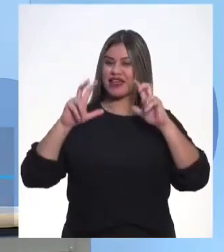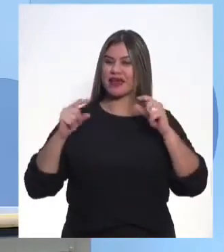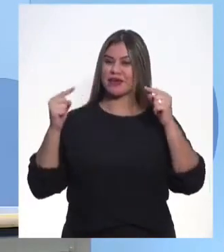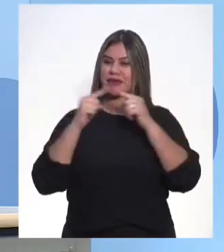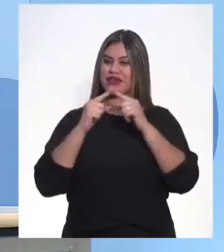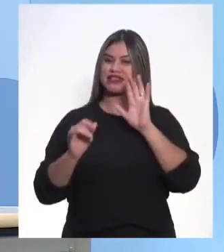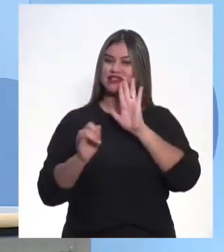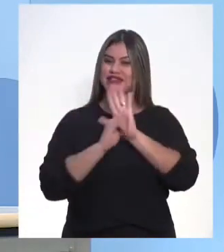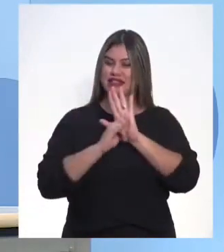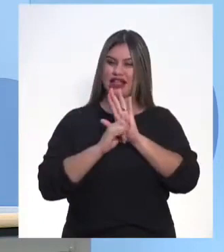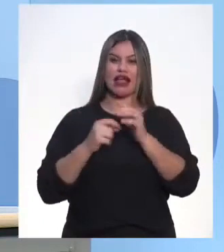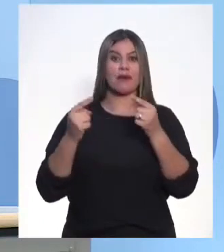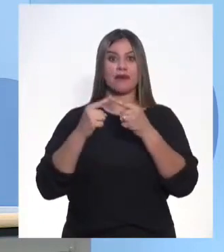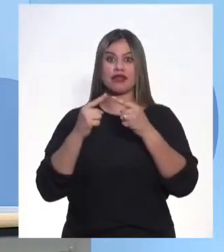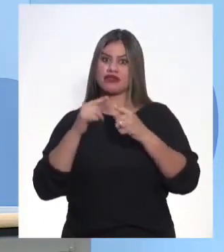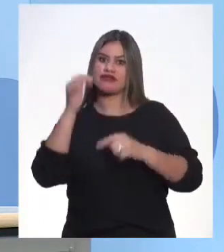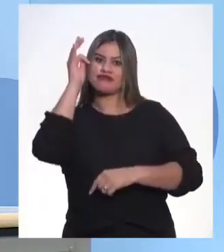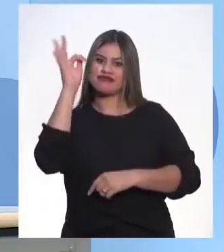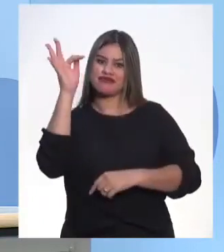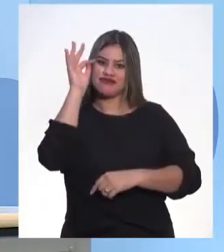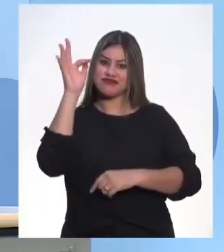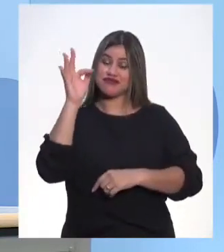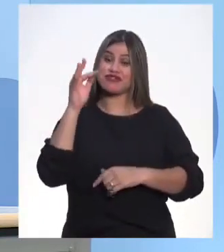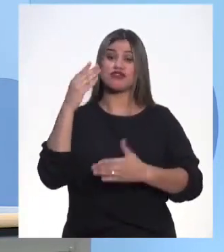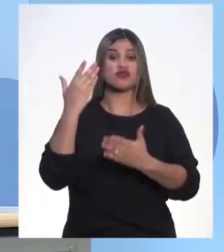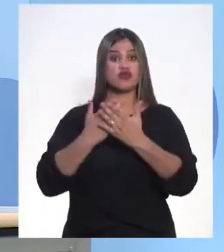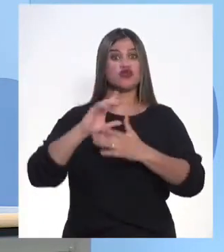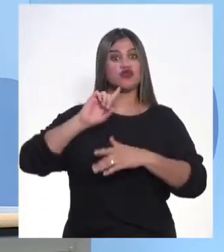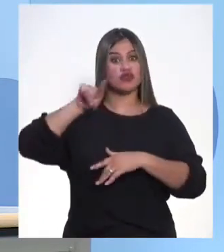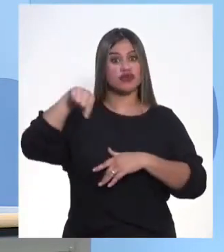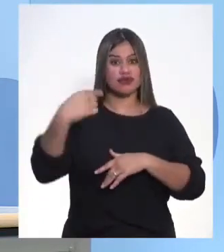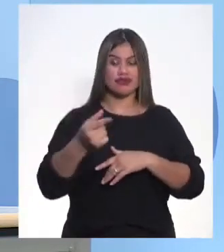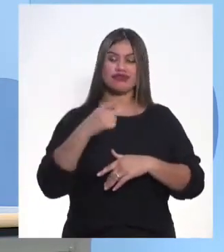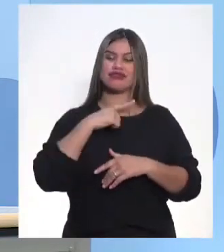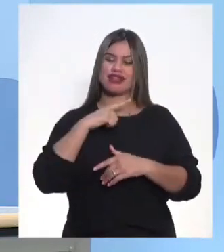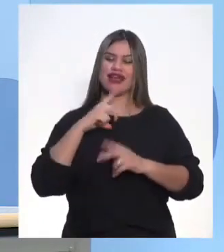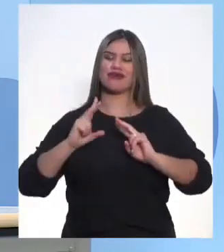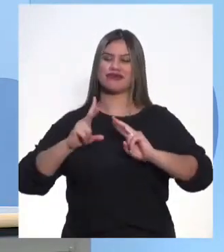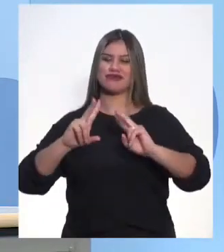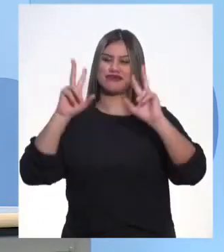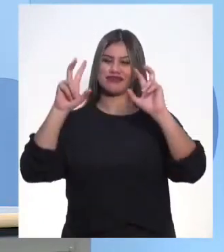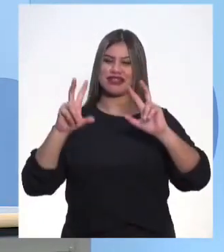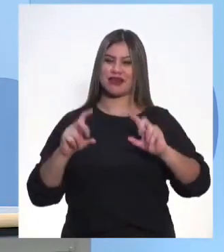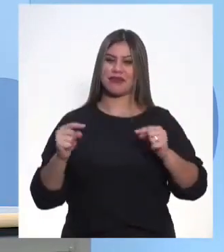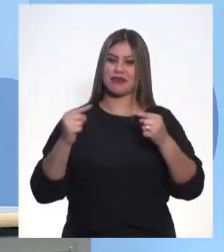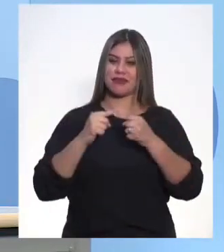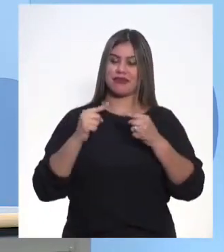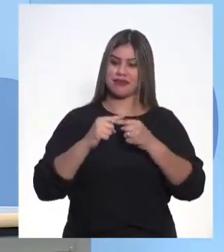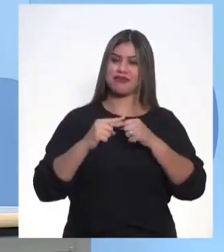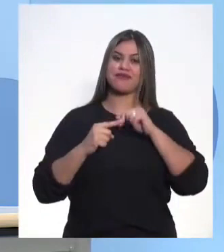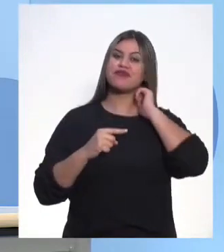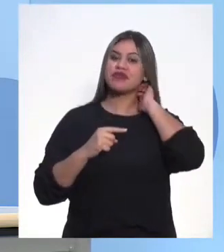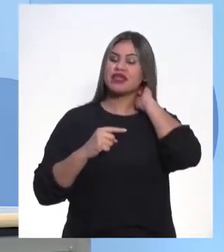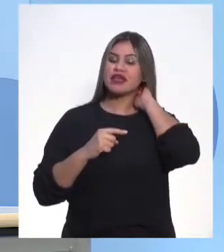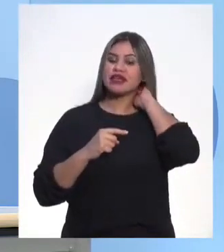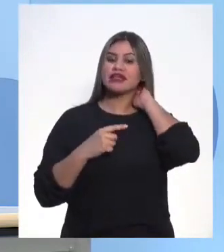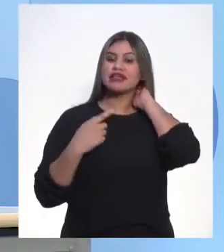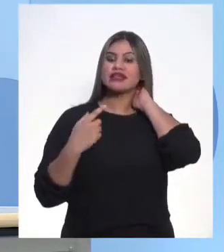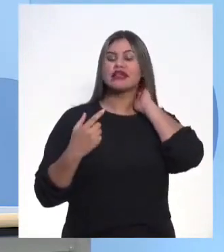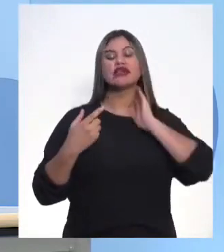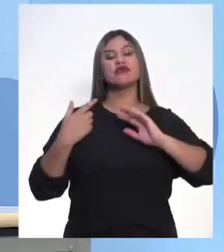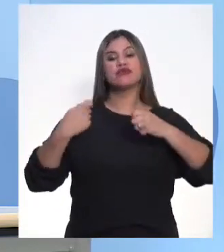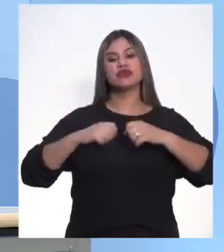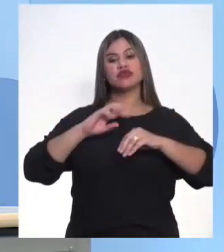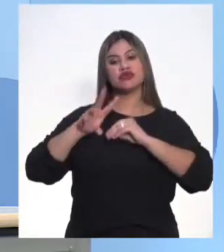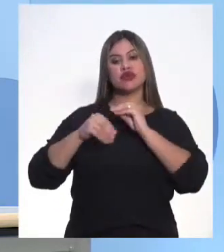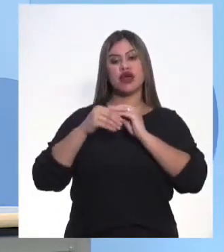casa totalmente com filosofia, inclusive vocês vão ver na aula a seguir, que a gente vai dar continuidade a esse tema aí, conversando de alteridade. Eu quero só fazer aqui a leitura da